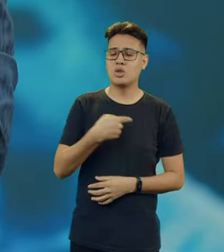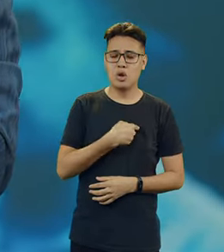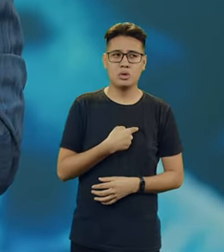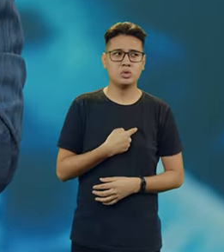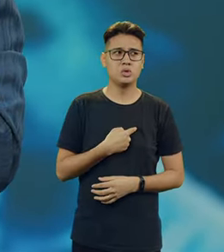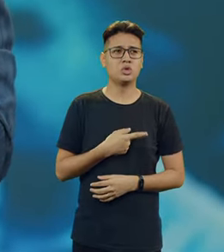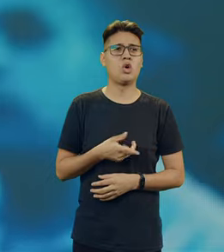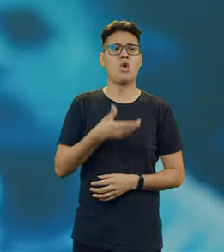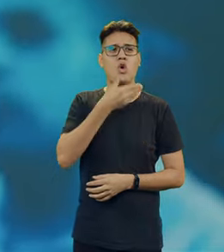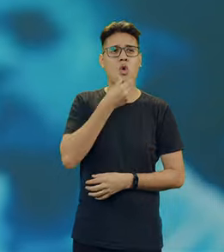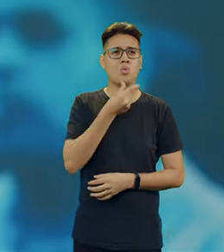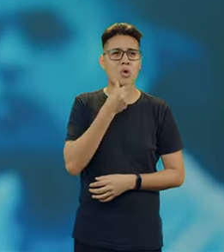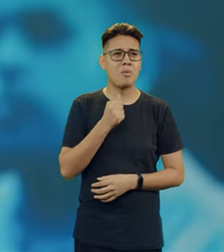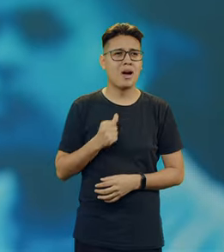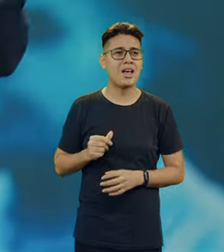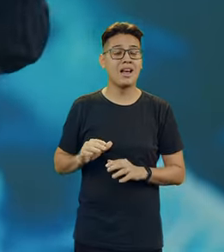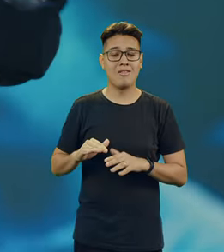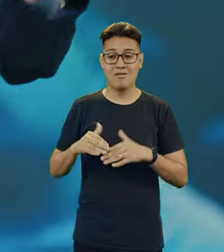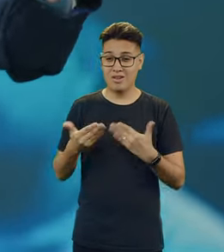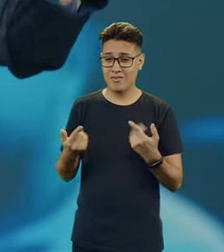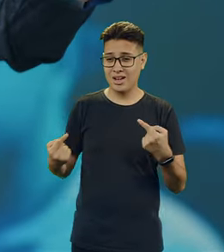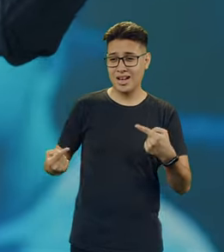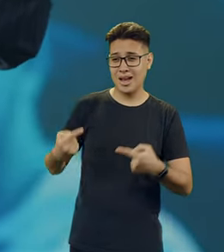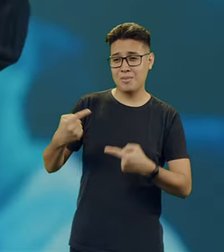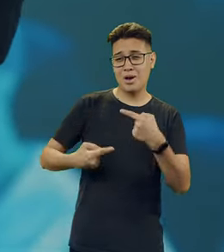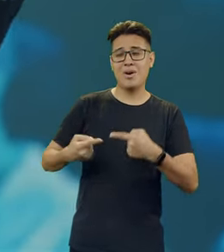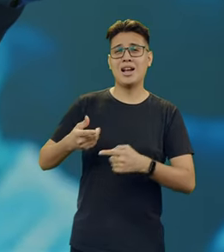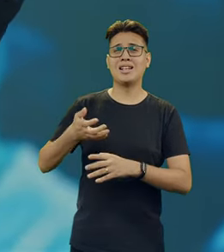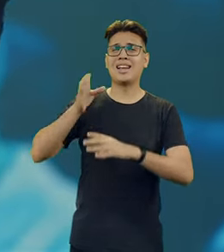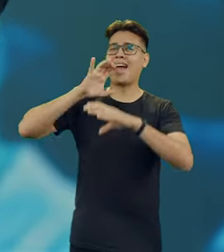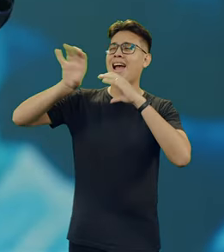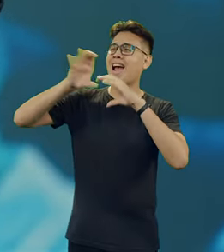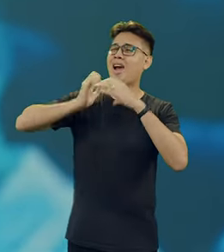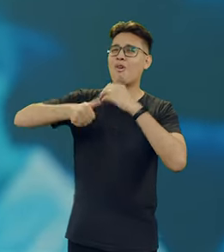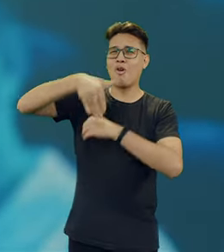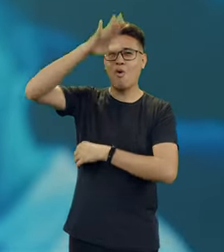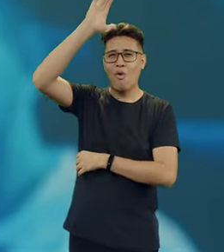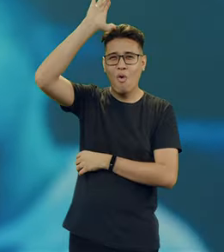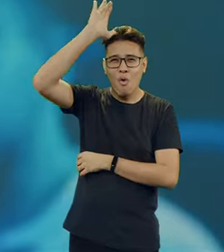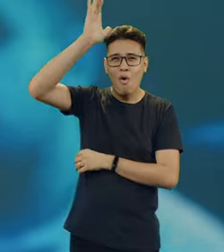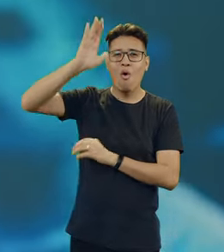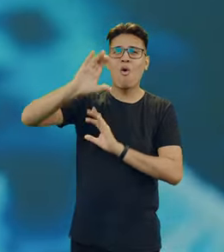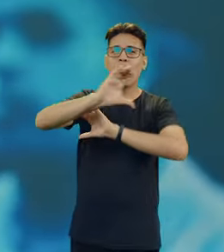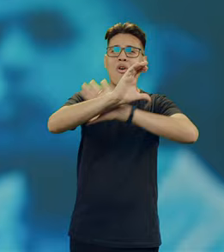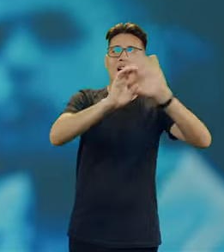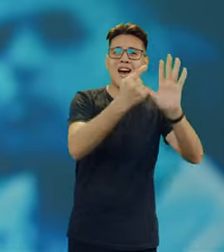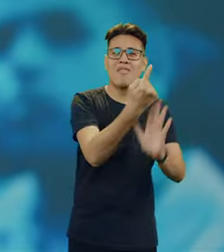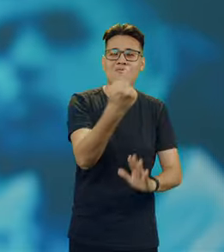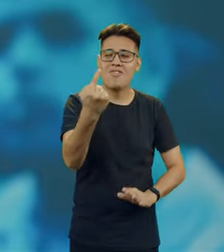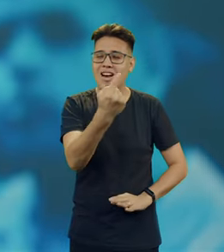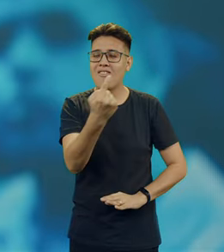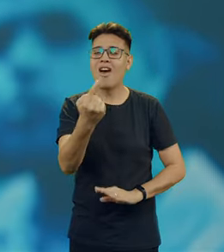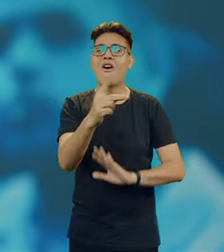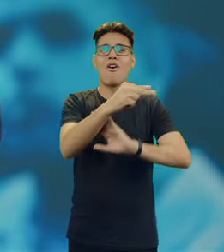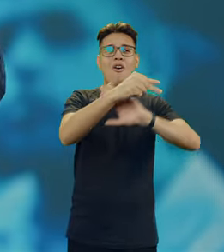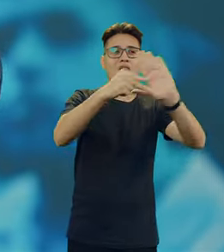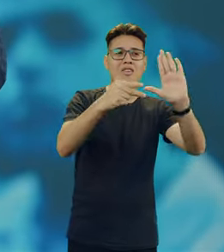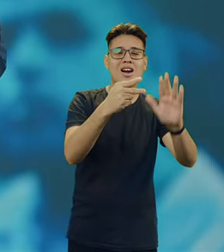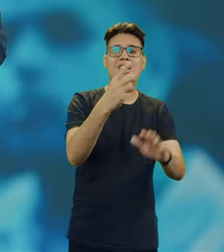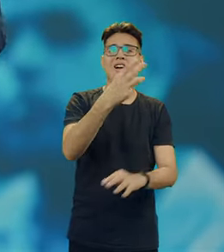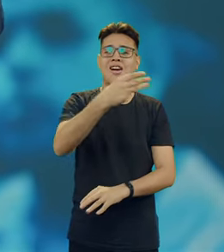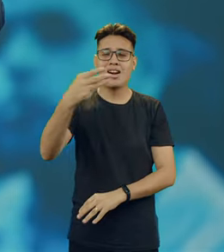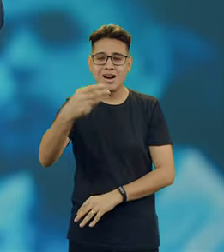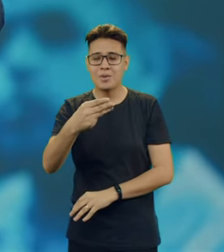incapacidade humana, e vamos ficar no cântico de Romanos, capítulo 11, versículo 33, que diz: